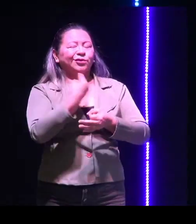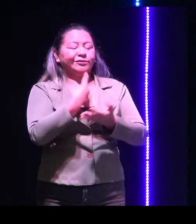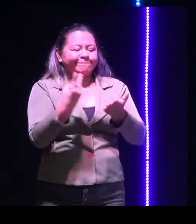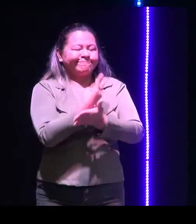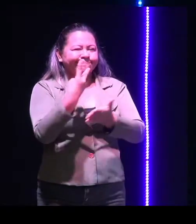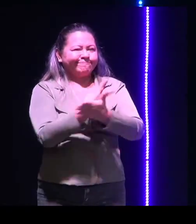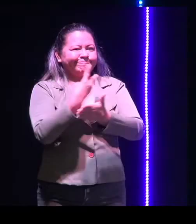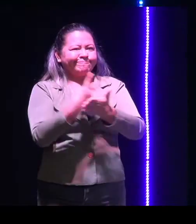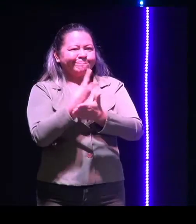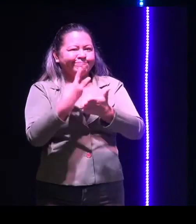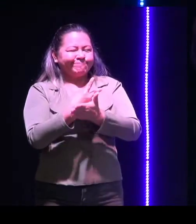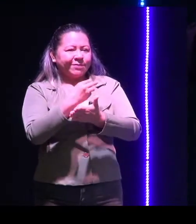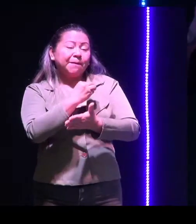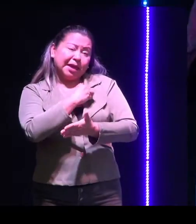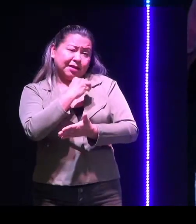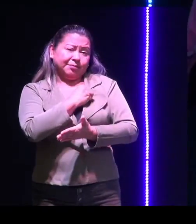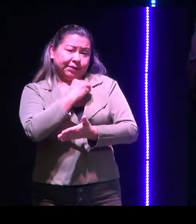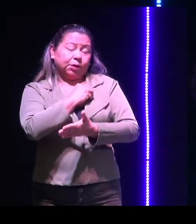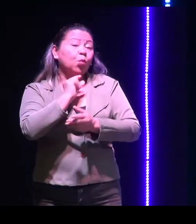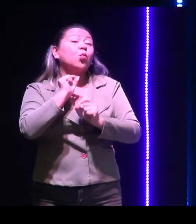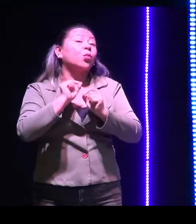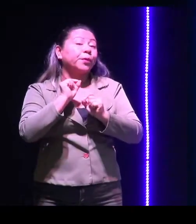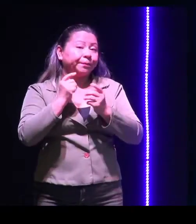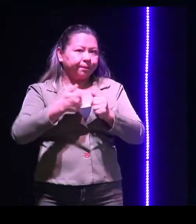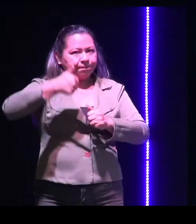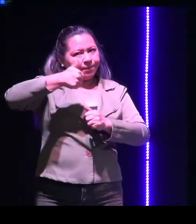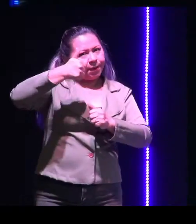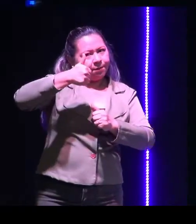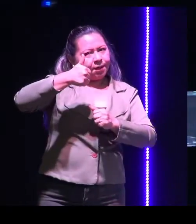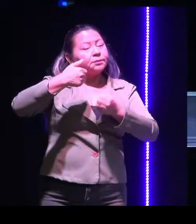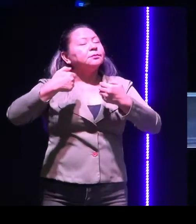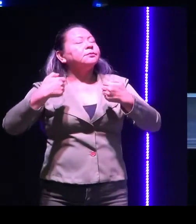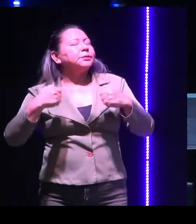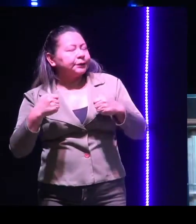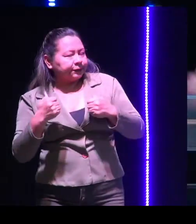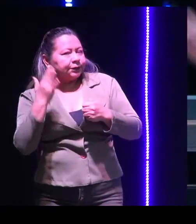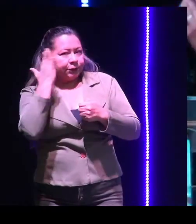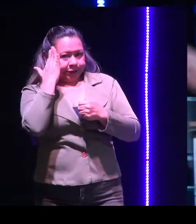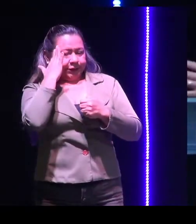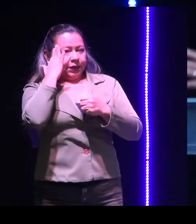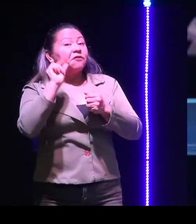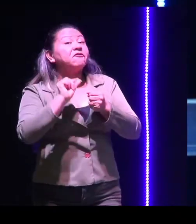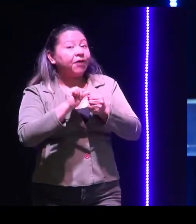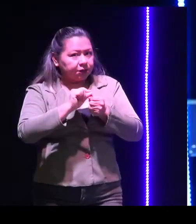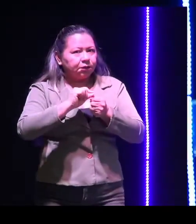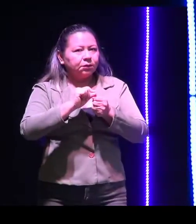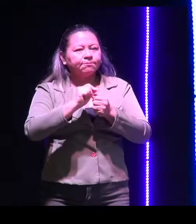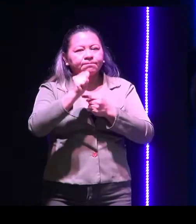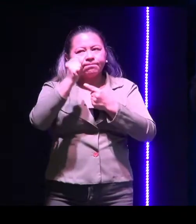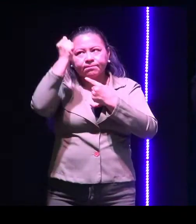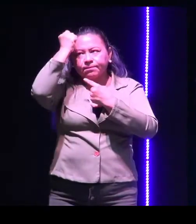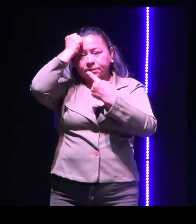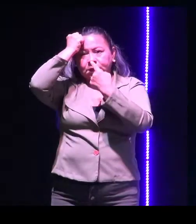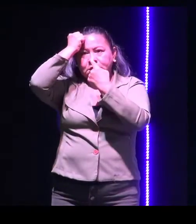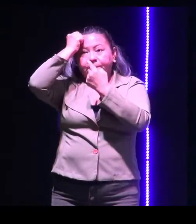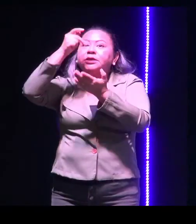nós erramos, quando nós pecamos? A primeira coisa que nós precisamos fazer é: arrependa-se.